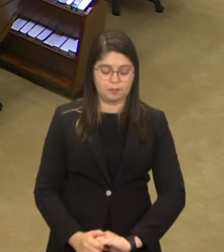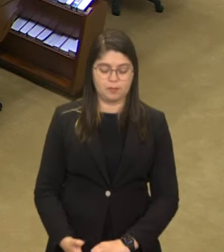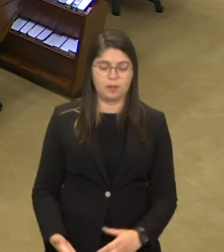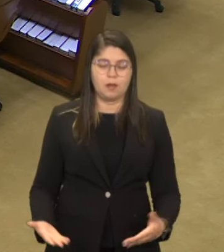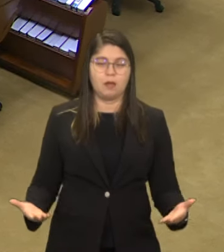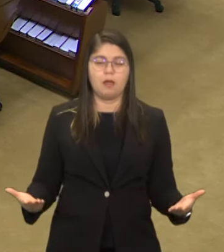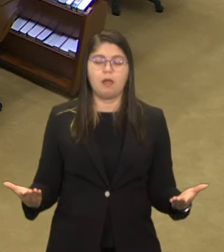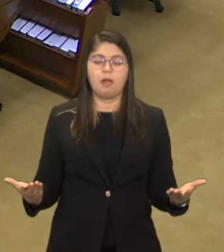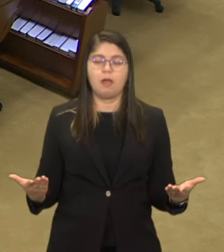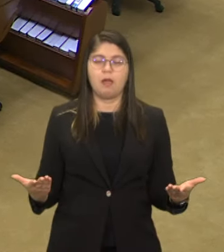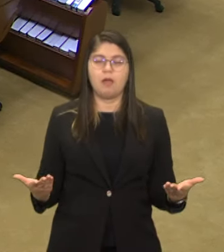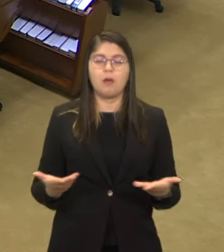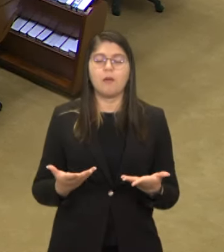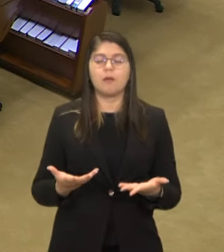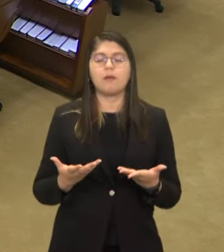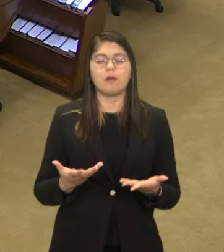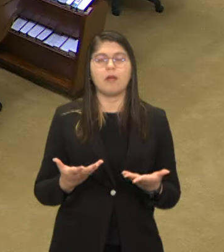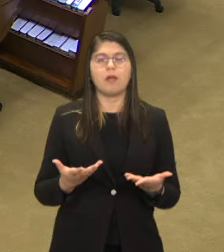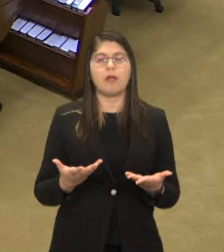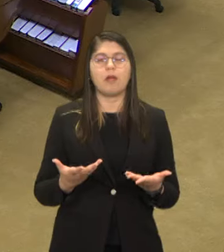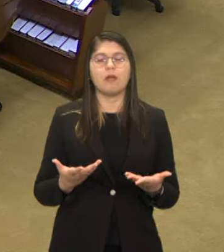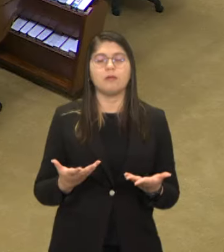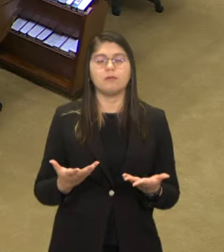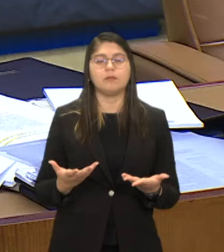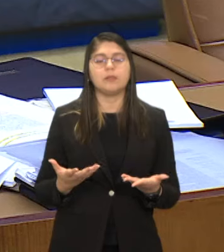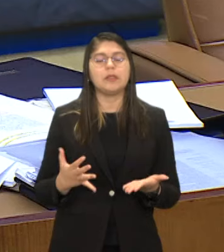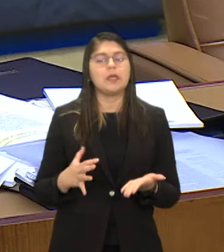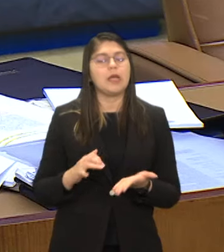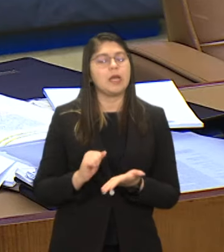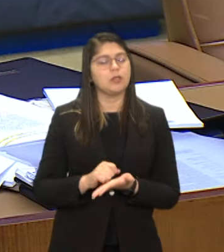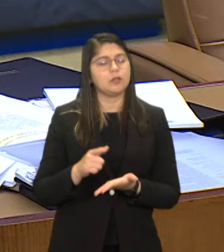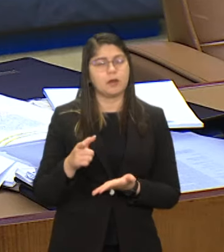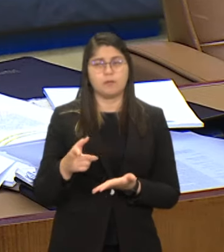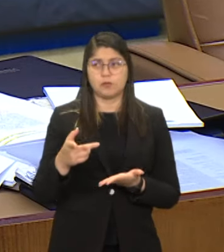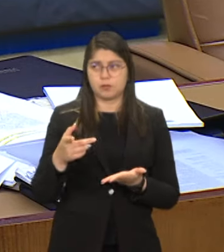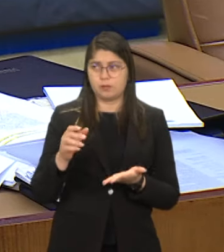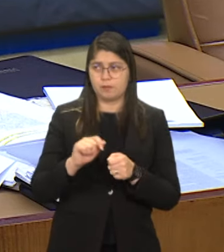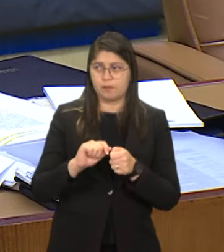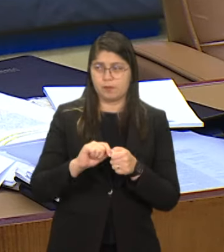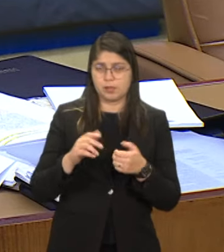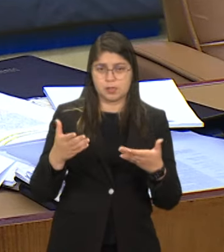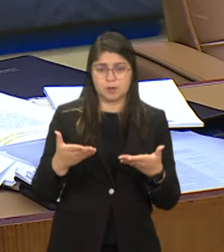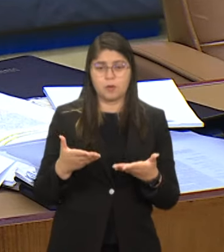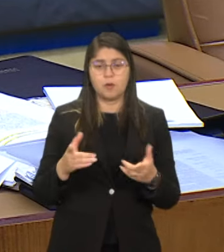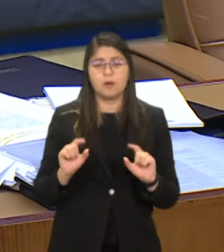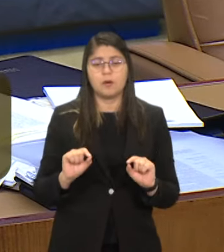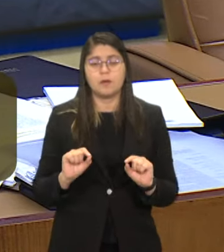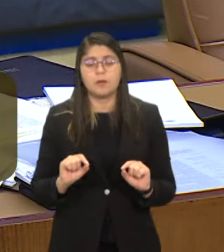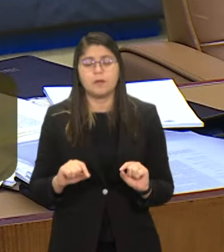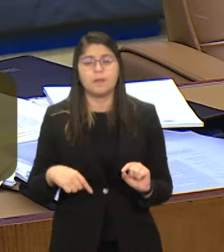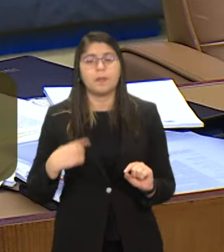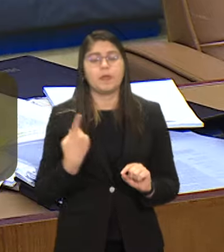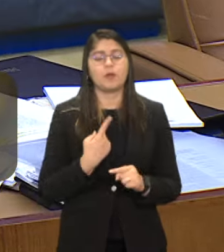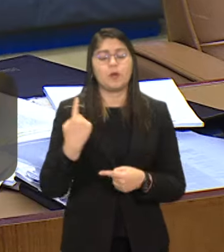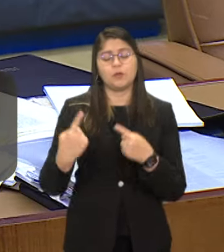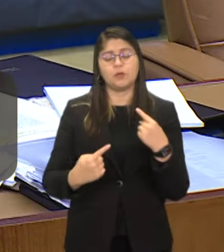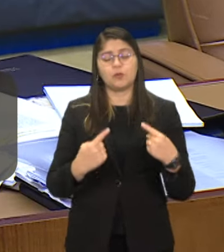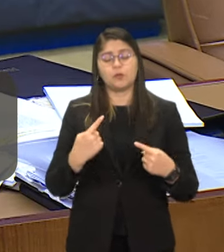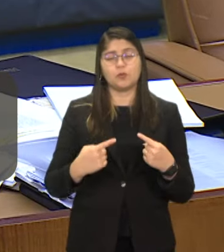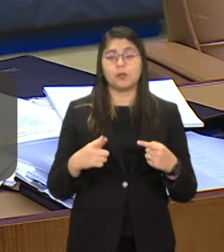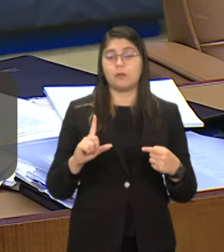eu gostaria aqui de consignar, como Vossa Excelência fez agora, que o que nós estamos discutindo é uma